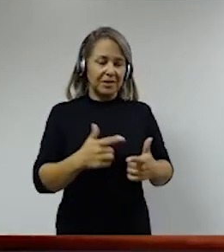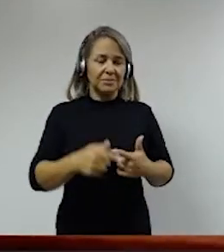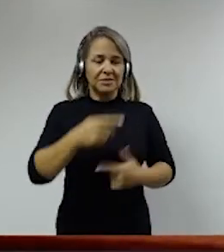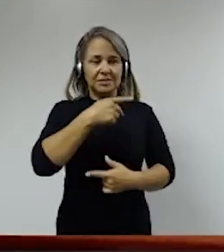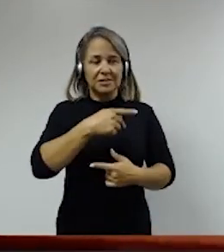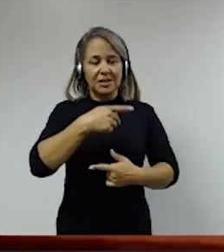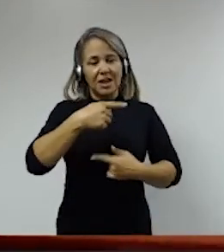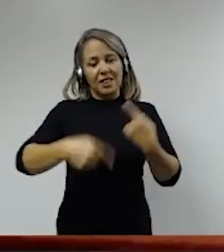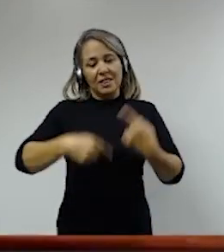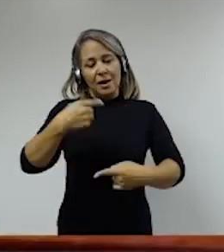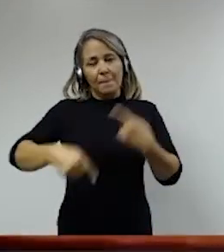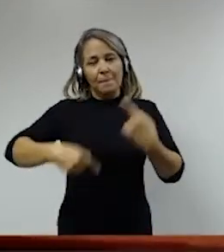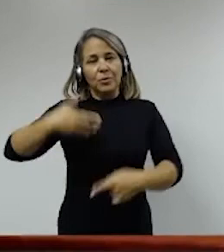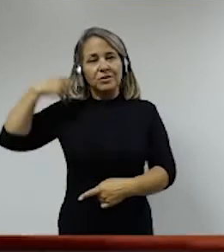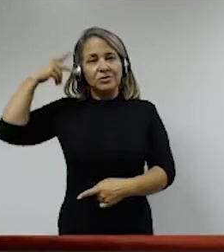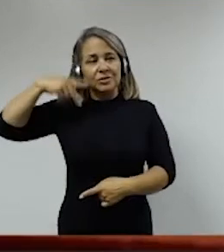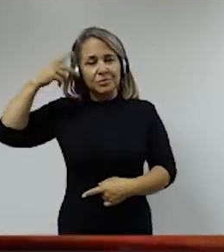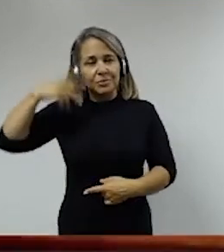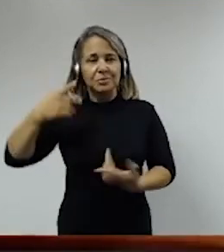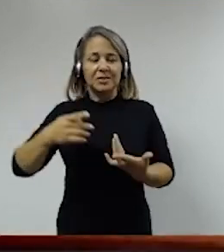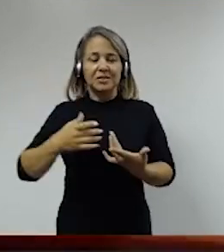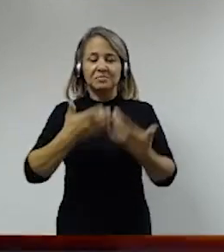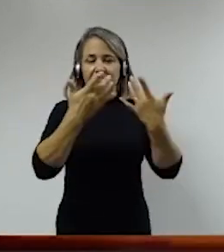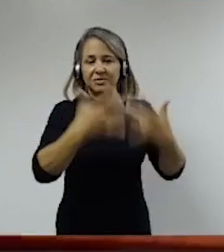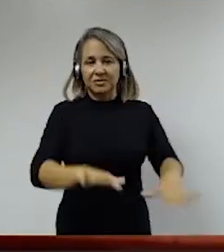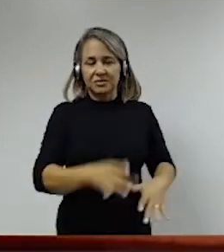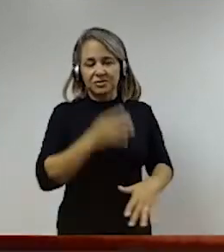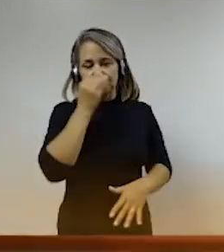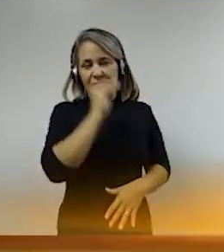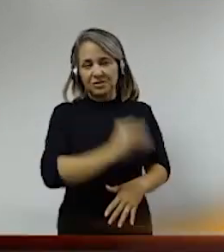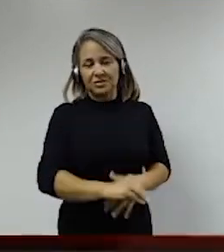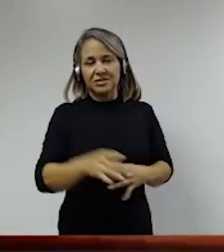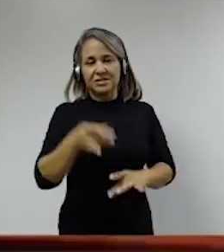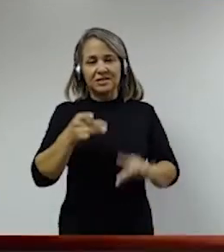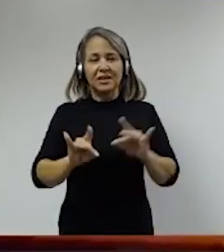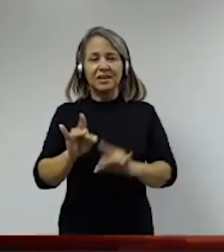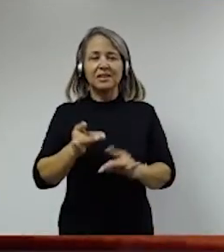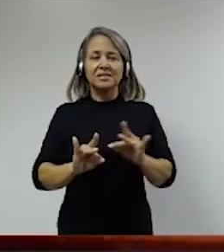que desconsiderou a ciência, desconsiderou, né, enfim,